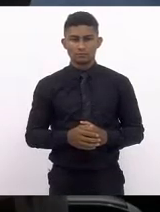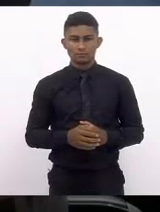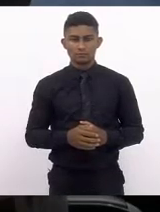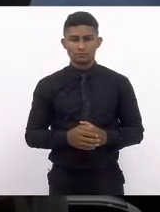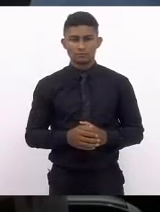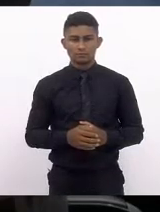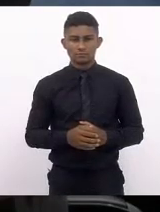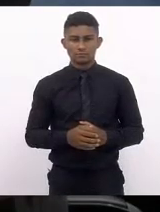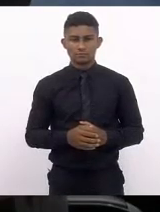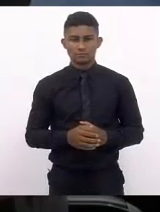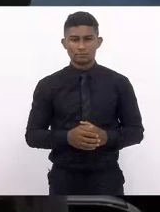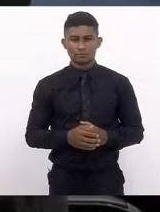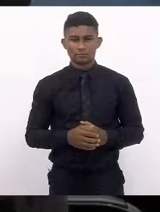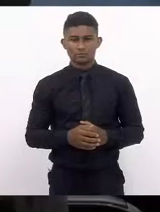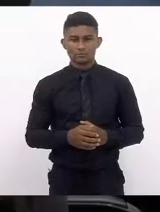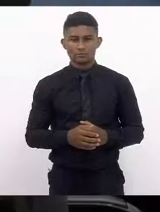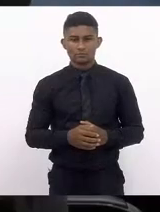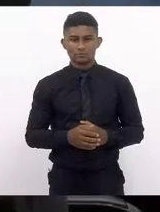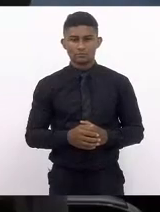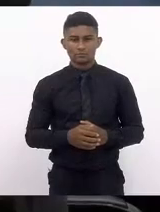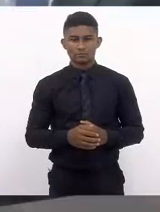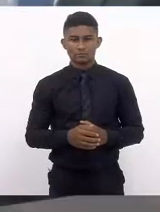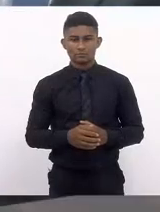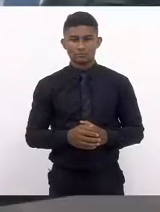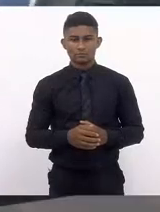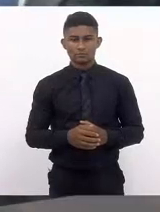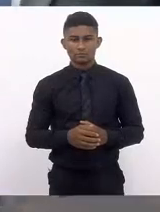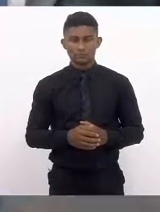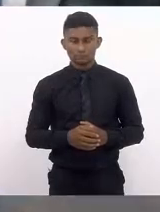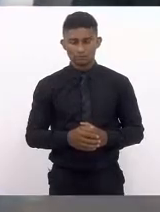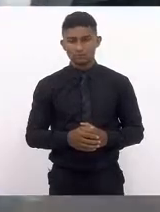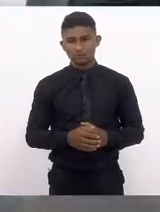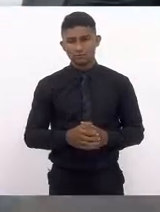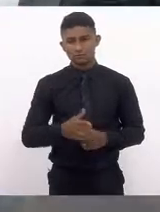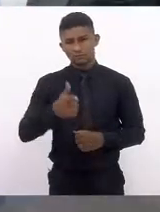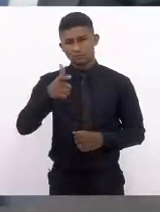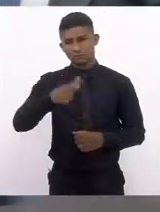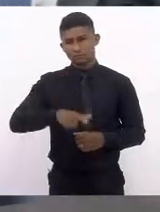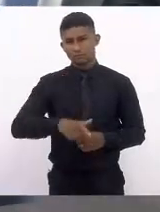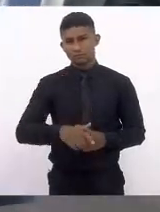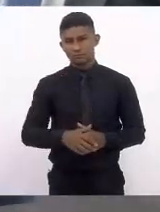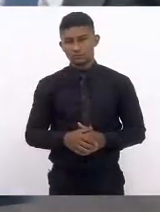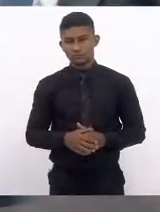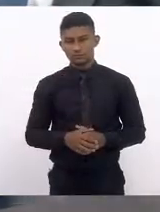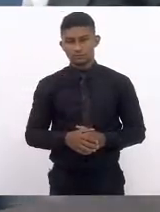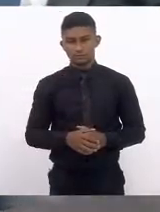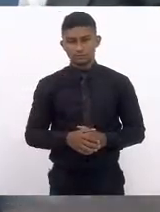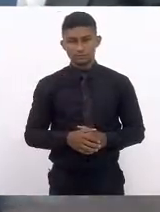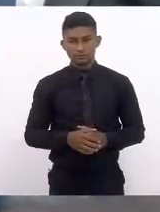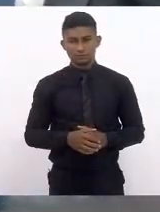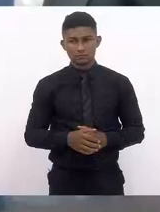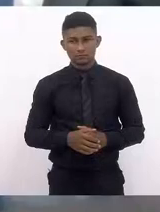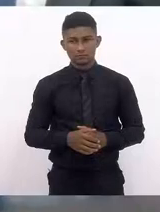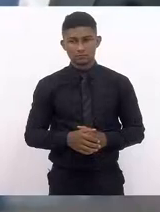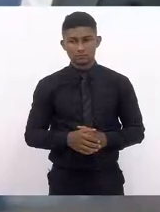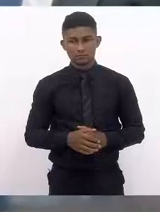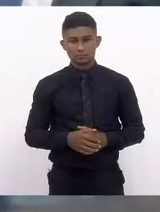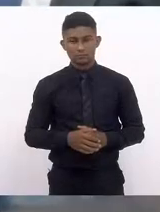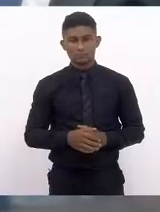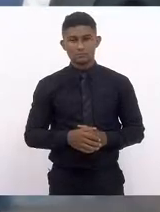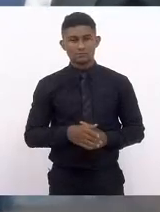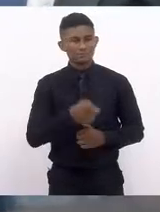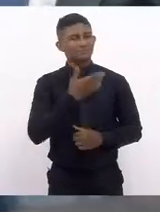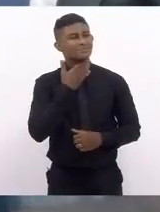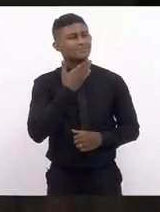E aí E mais uma vez seu presente eu queria falar com a voz boa rapaz eu tô